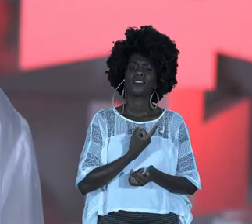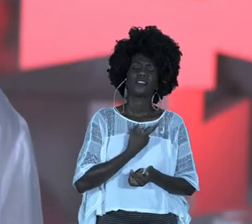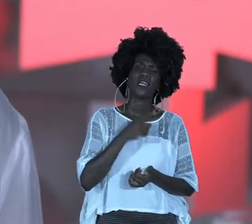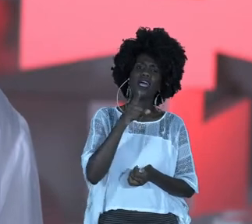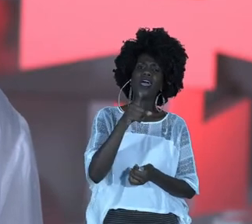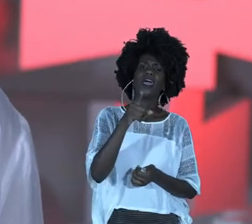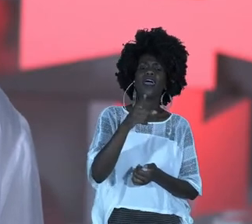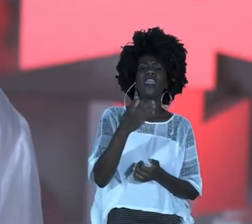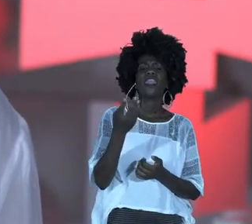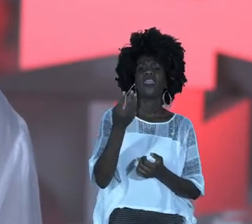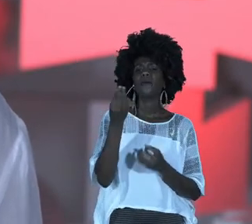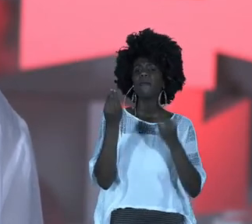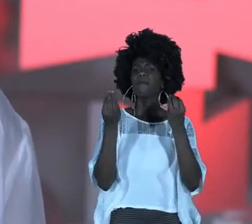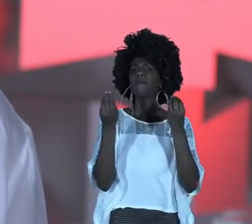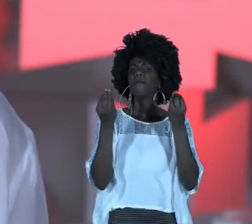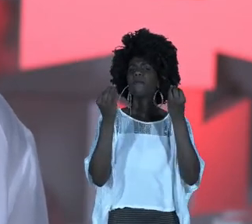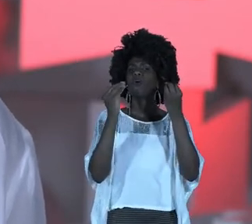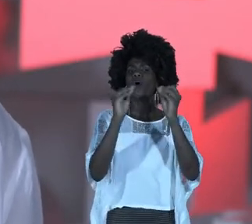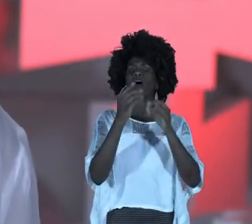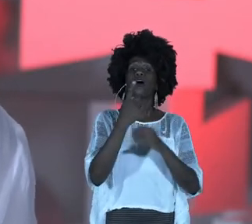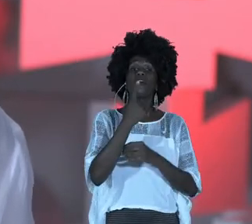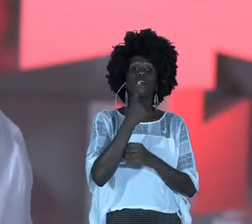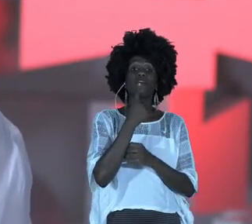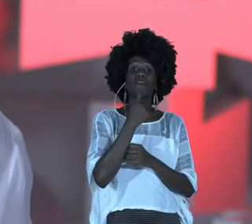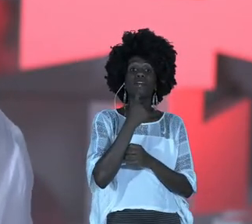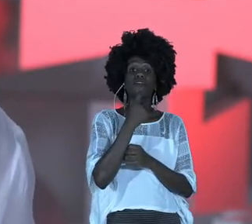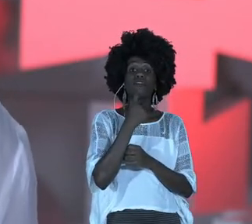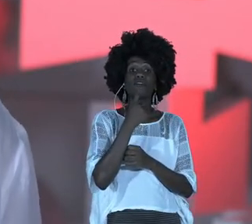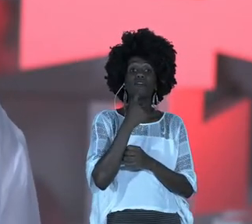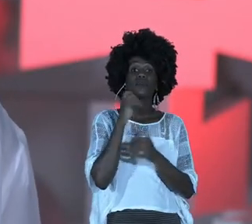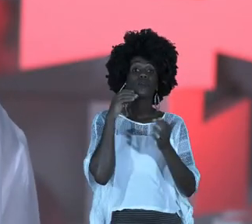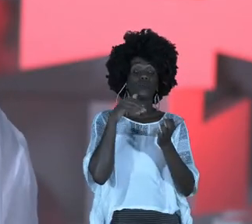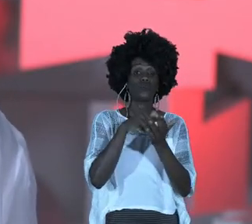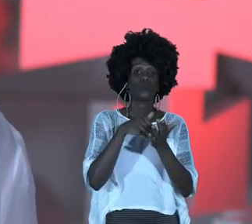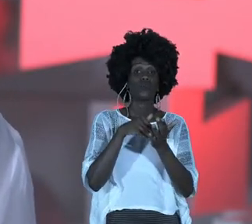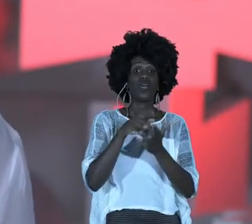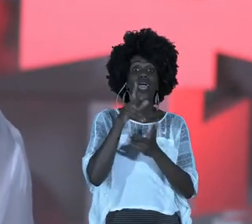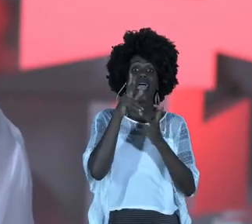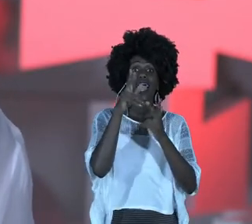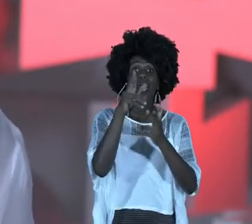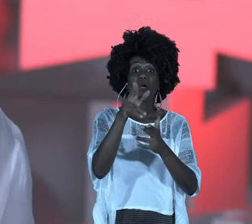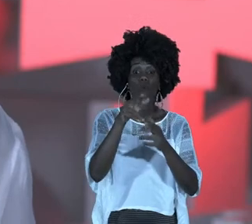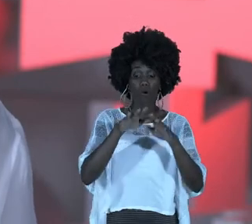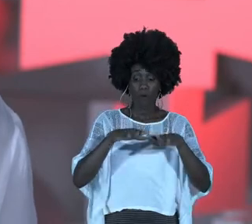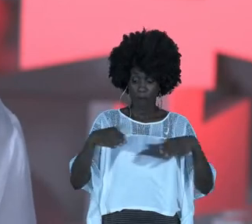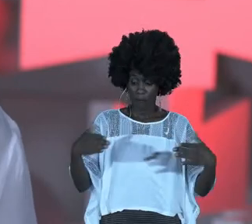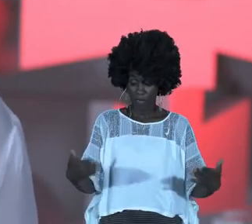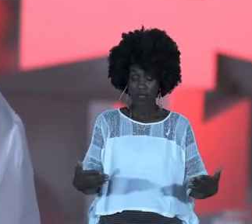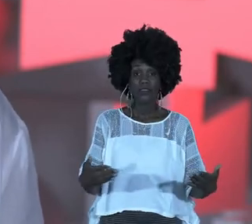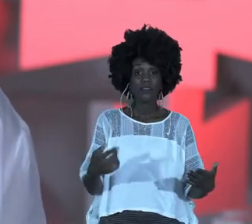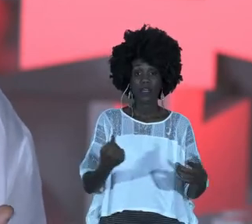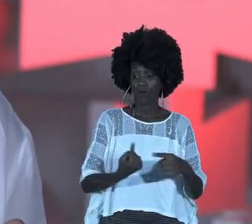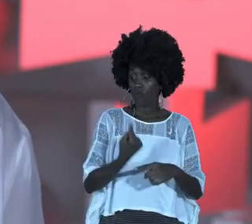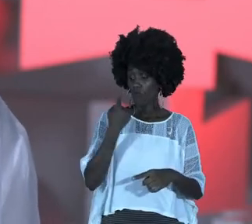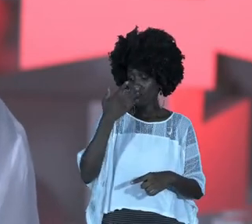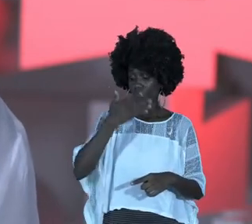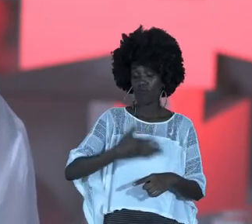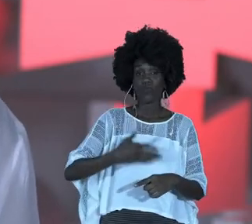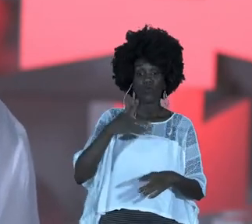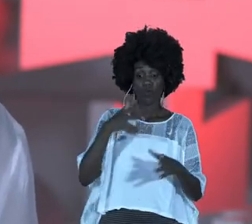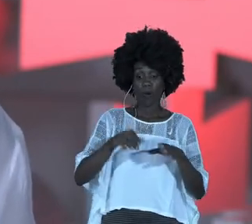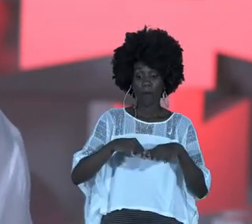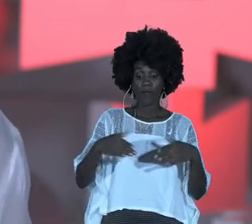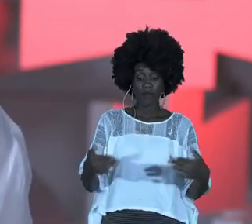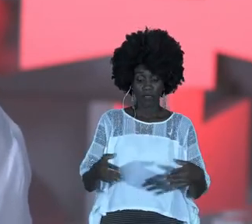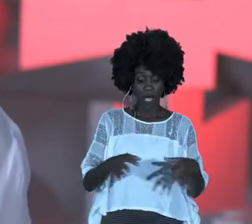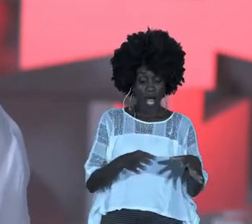Ele coloca o mesmo vermelho do fundo, é o vermelho da mesa. Os objetos